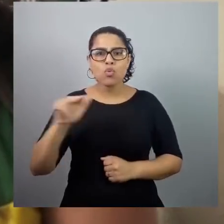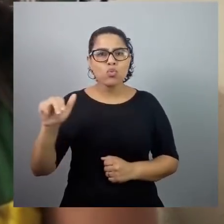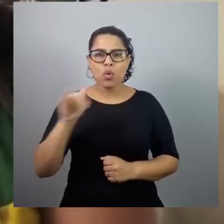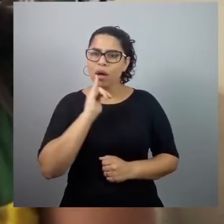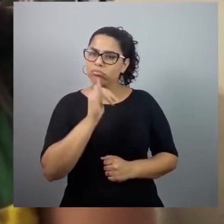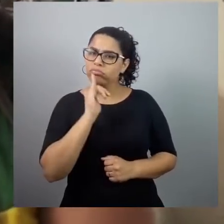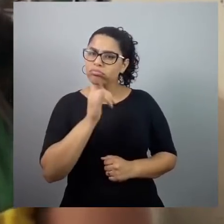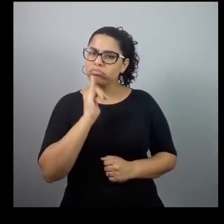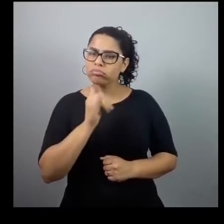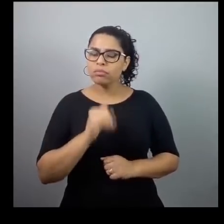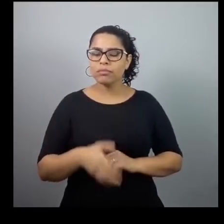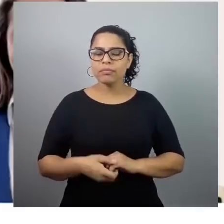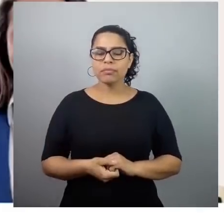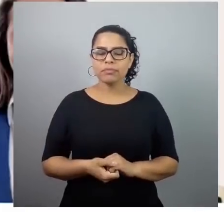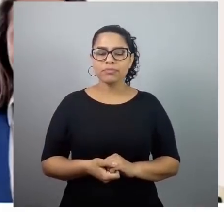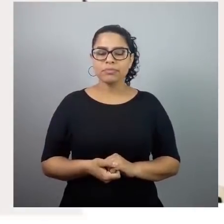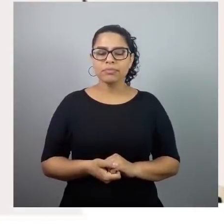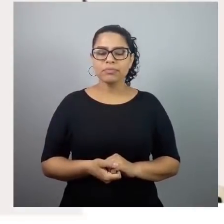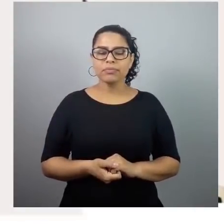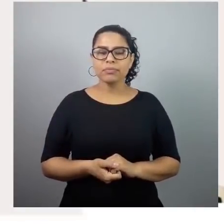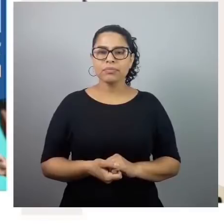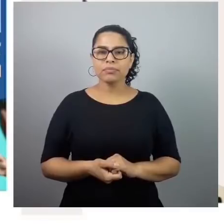não.